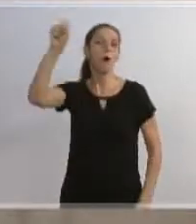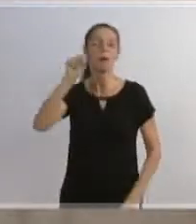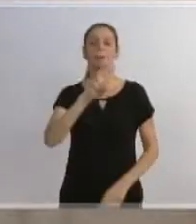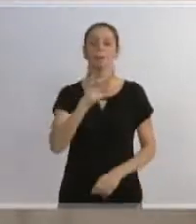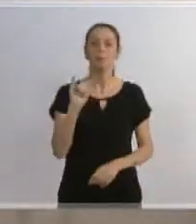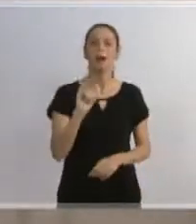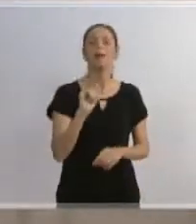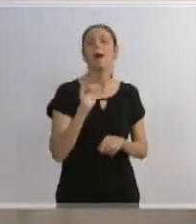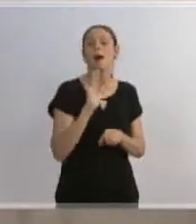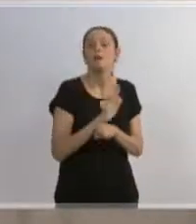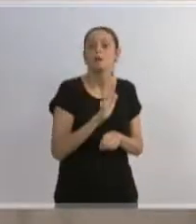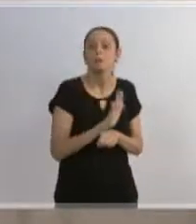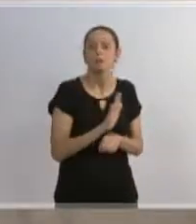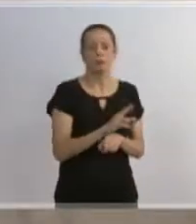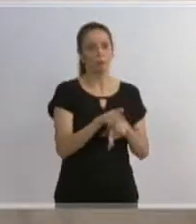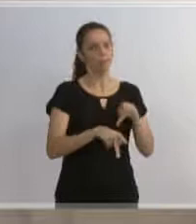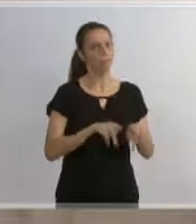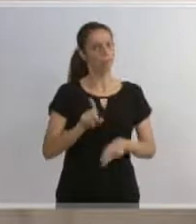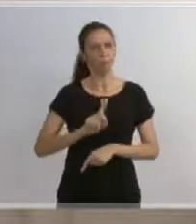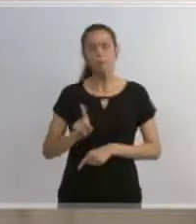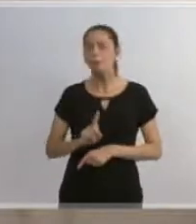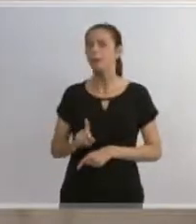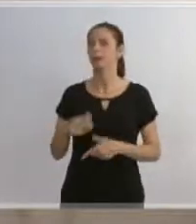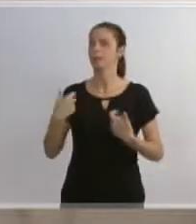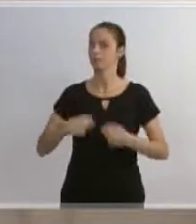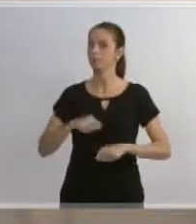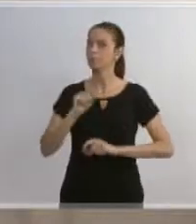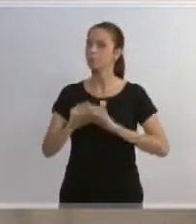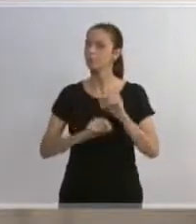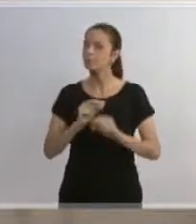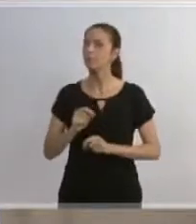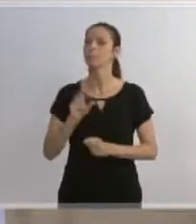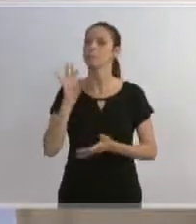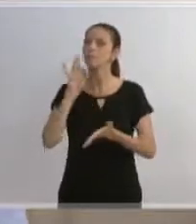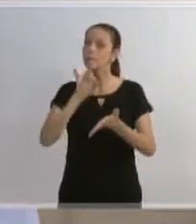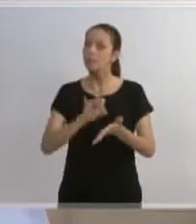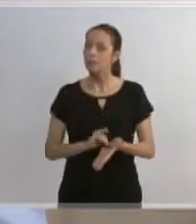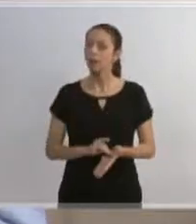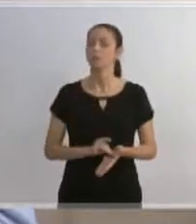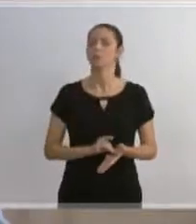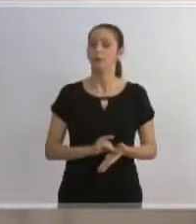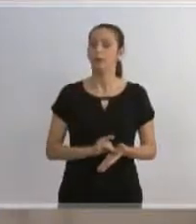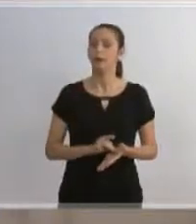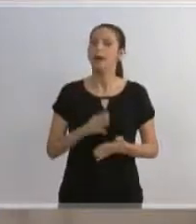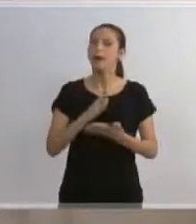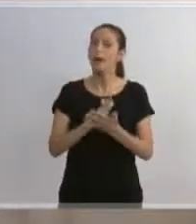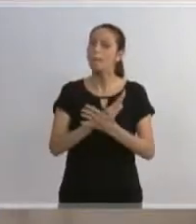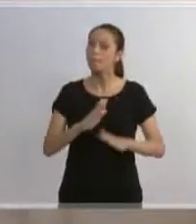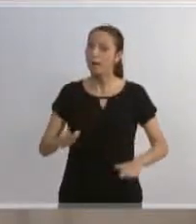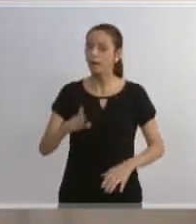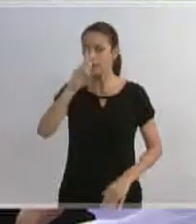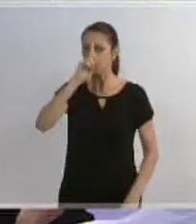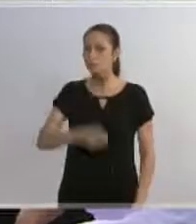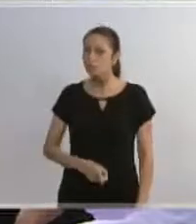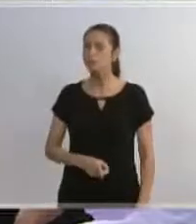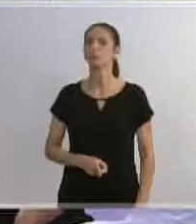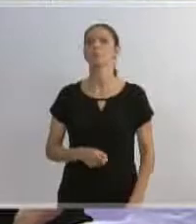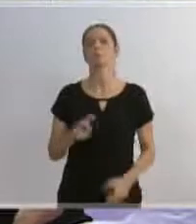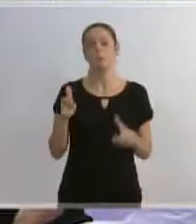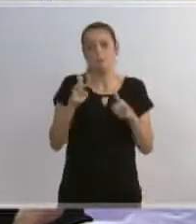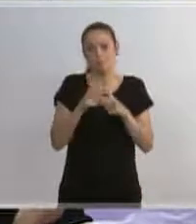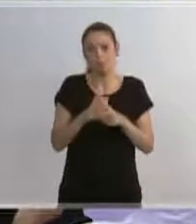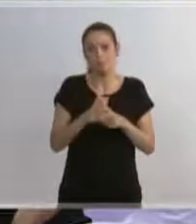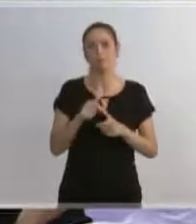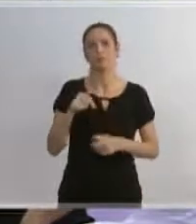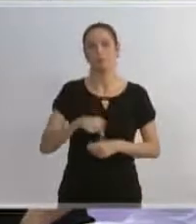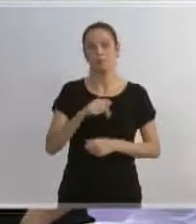parabéns, vereador Zeca, nós temos é que acabar com a ditadura das minorias nesse país. Muito obrigado. Concede uma parte, vereador. Com